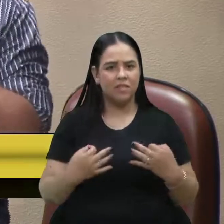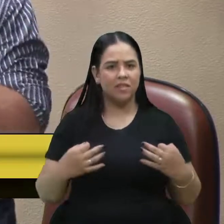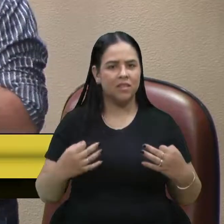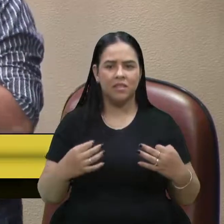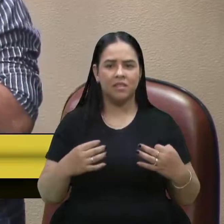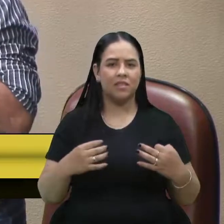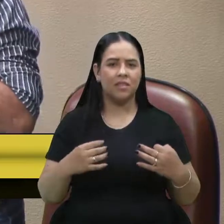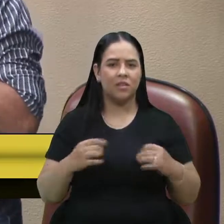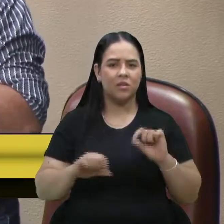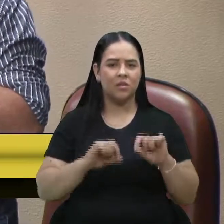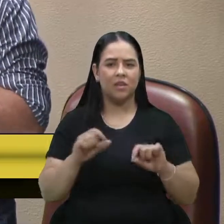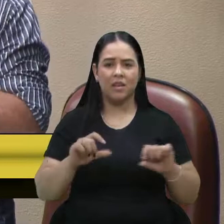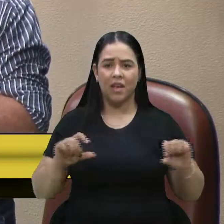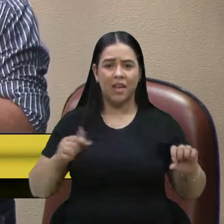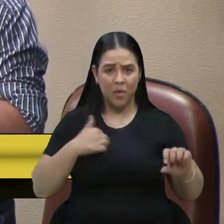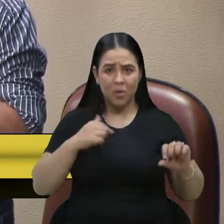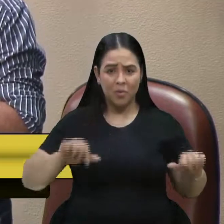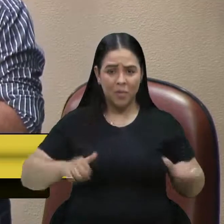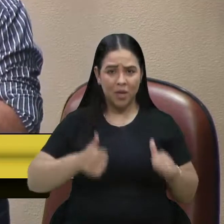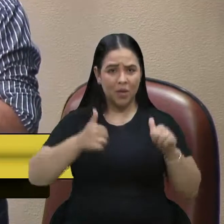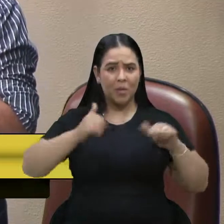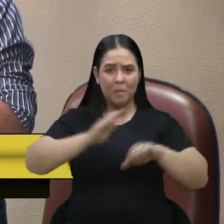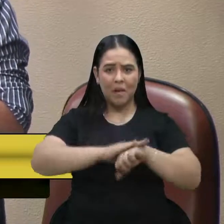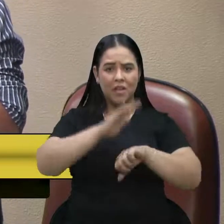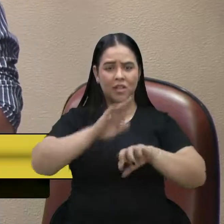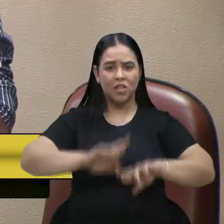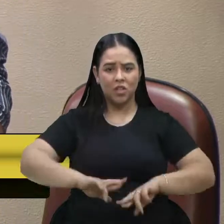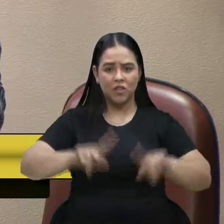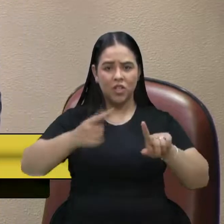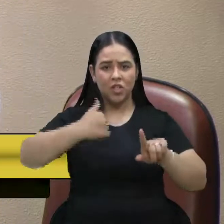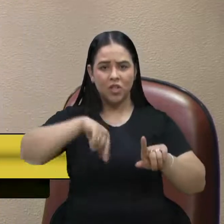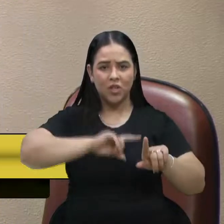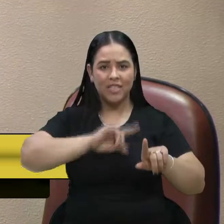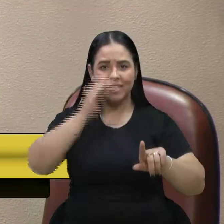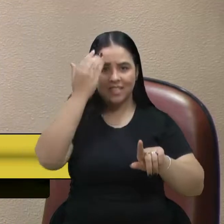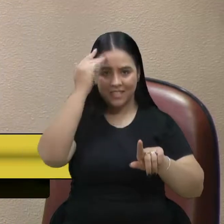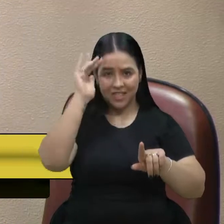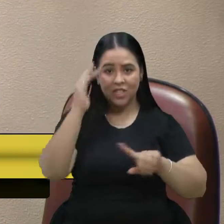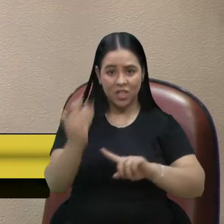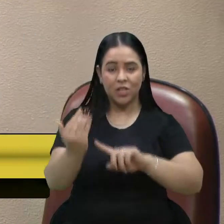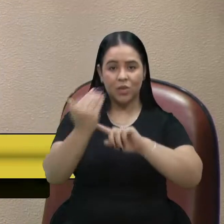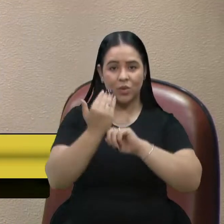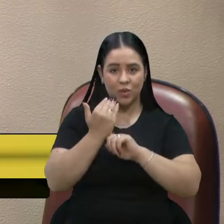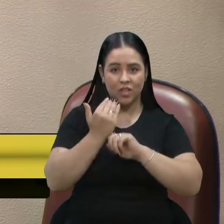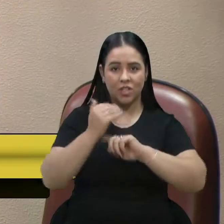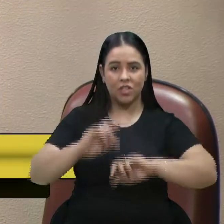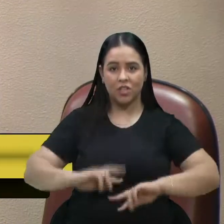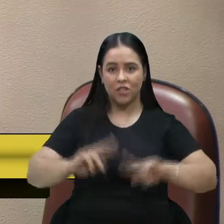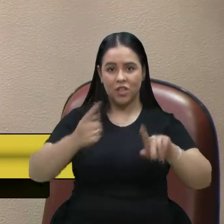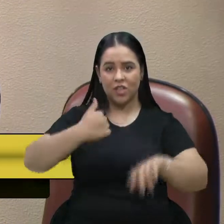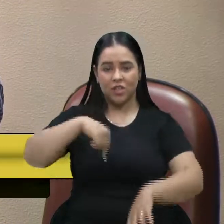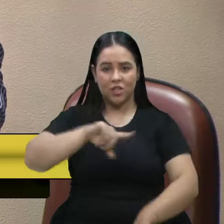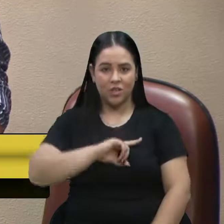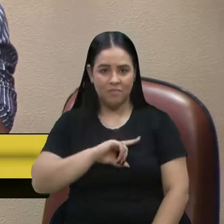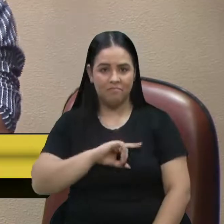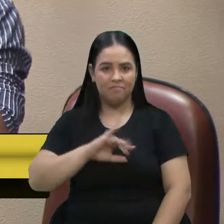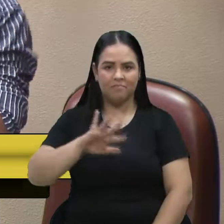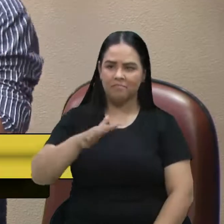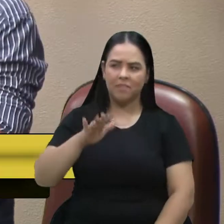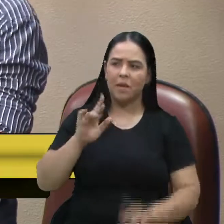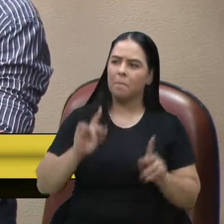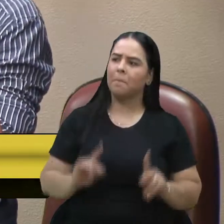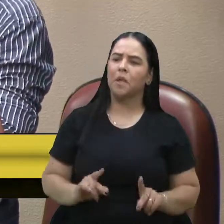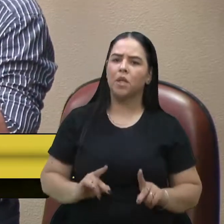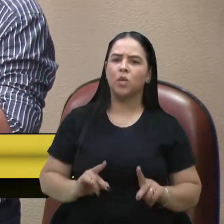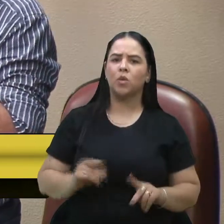com as diferenças, faz-nos compreender que as diferenças nos ajudam. E, às vezes, o pessoal aí